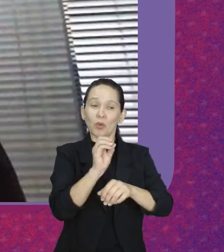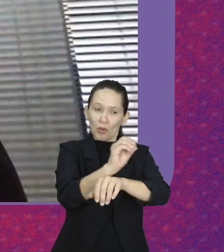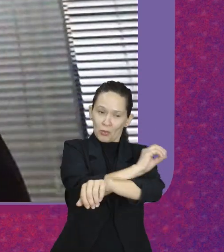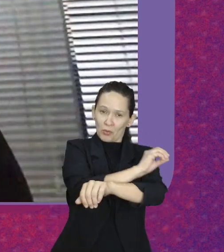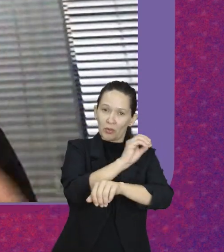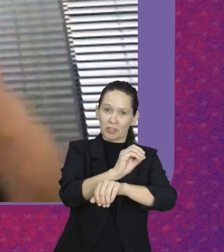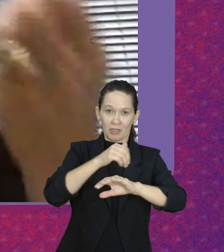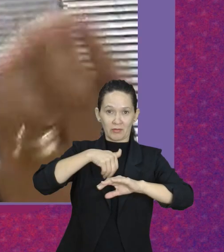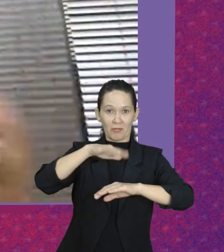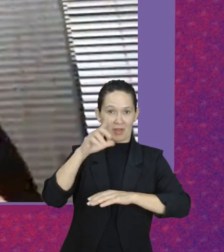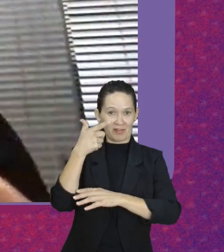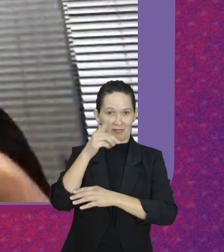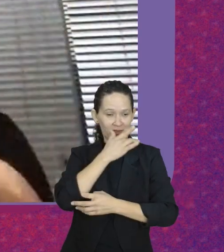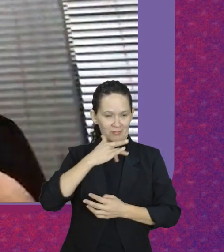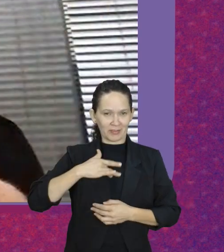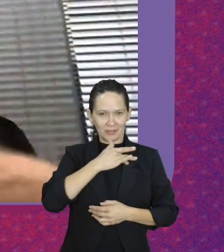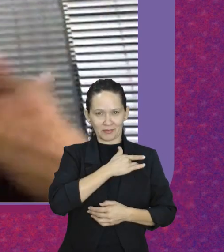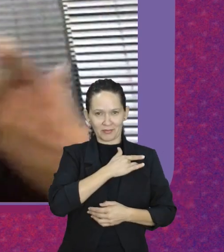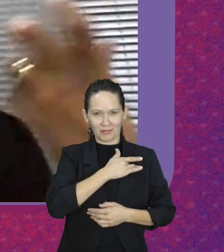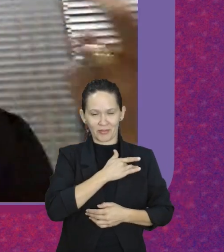cuidados, né, com a saúde,